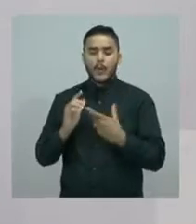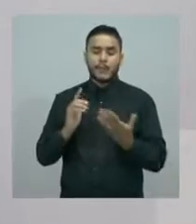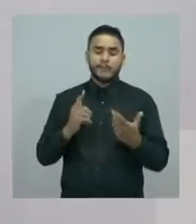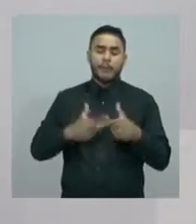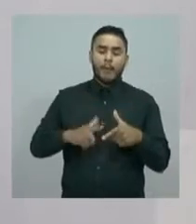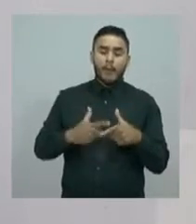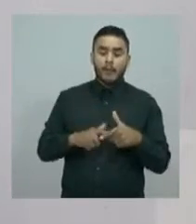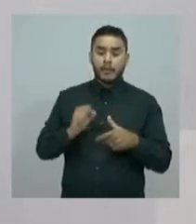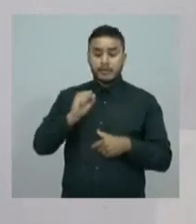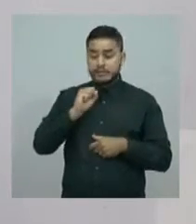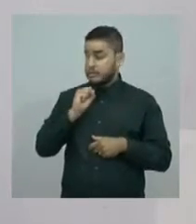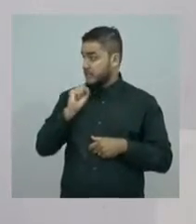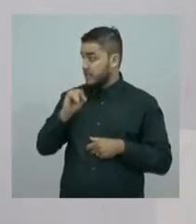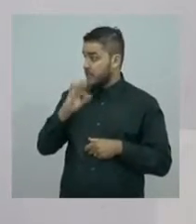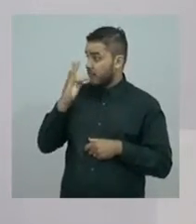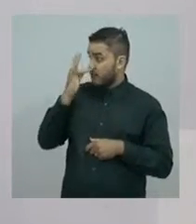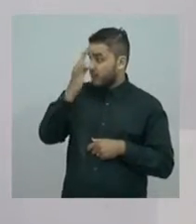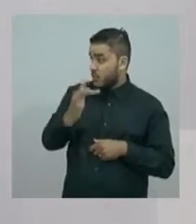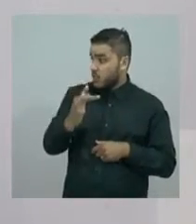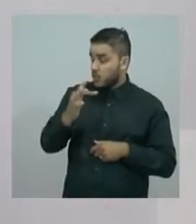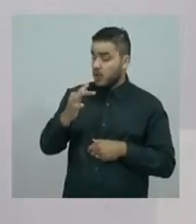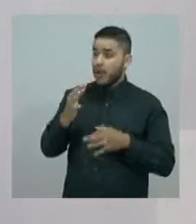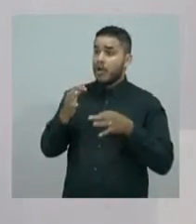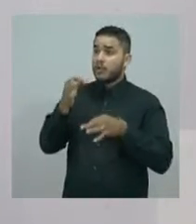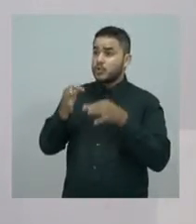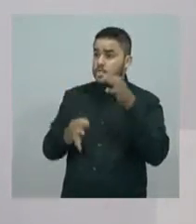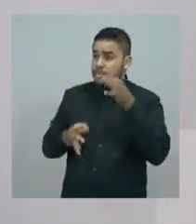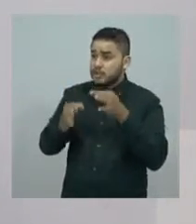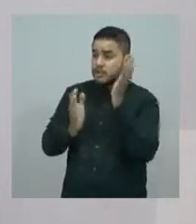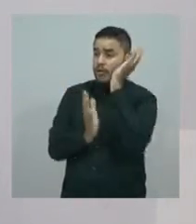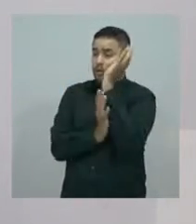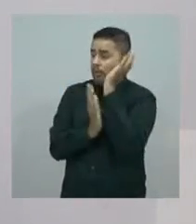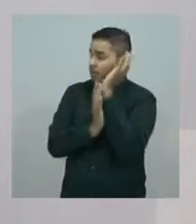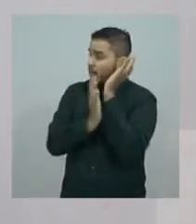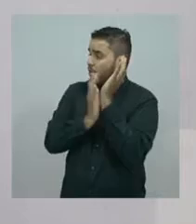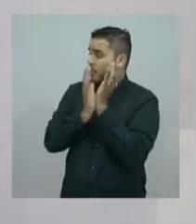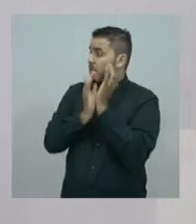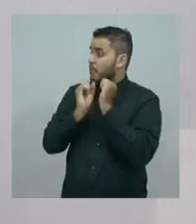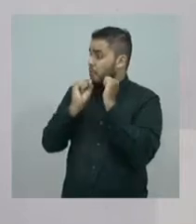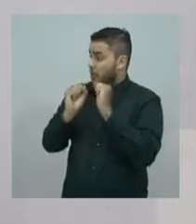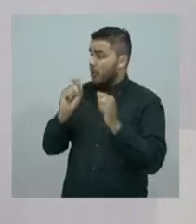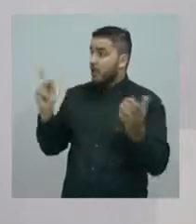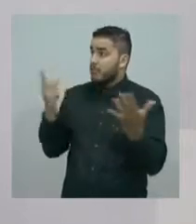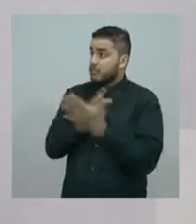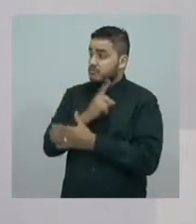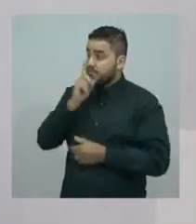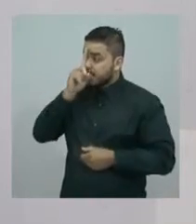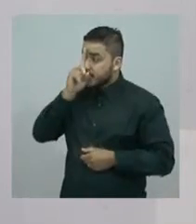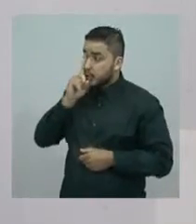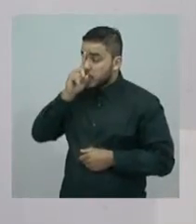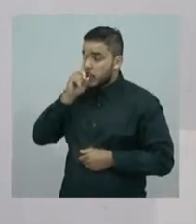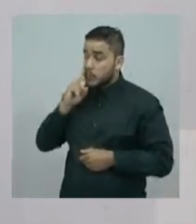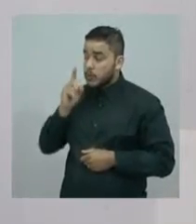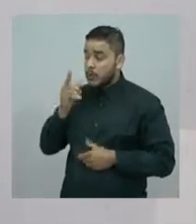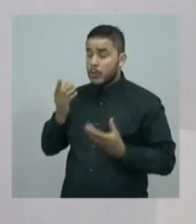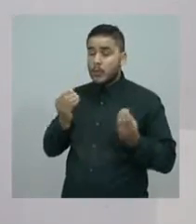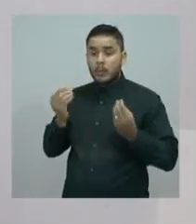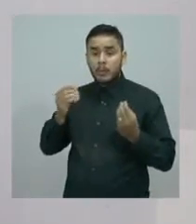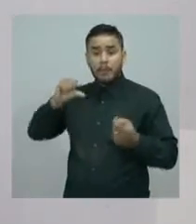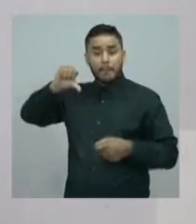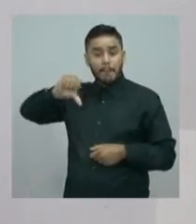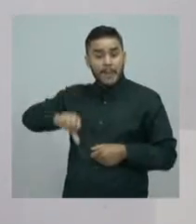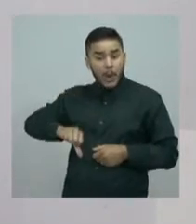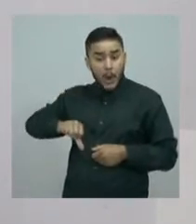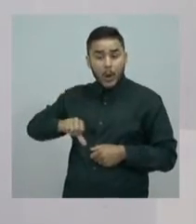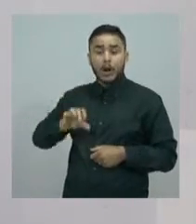para a júri e fazer aquele julgamento, né? Fazer aquela acusação, aquele julgamento. Então, essa é uma parte muito